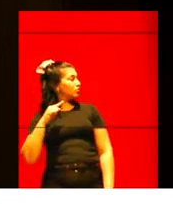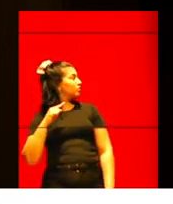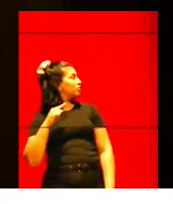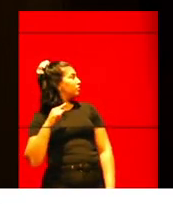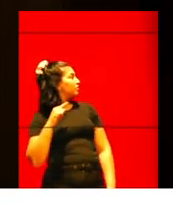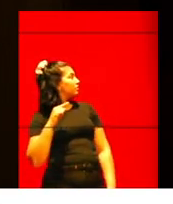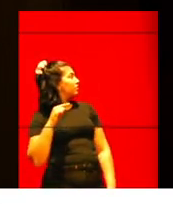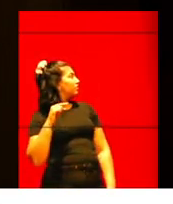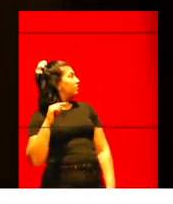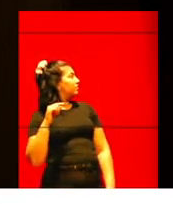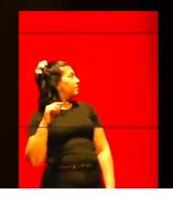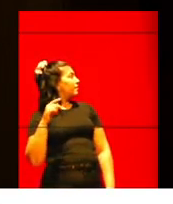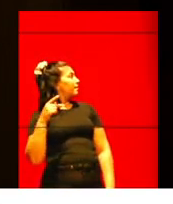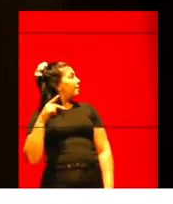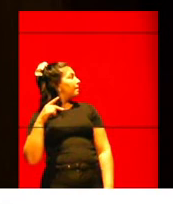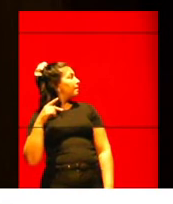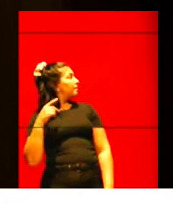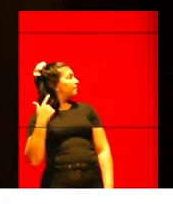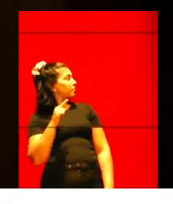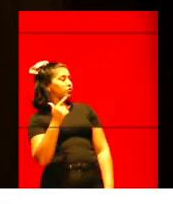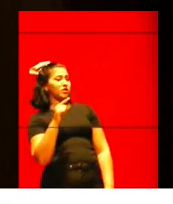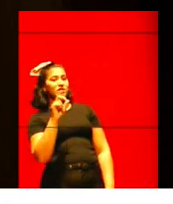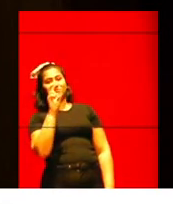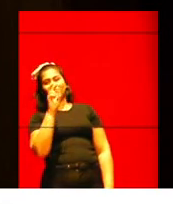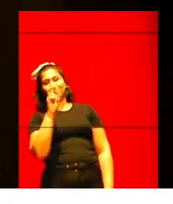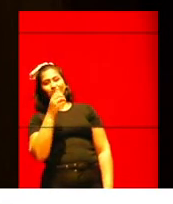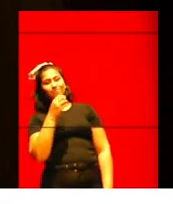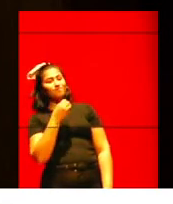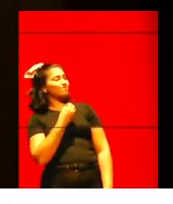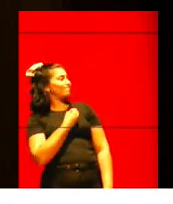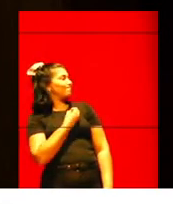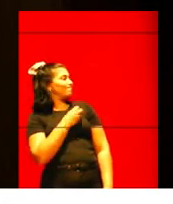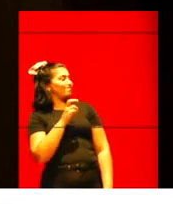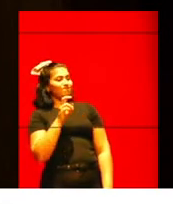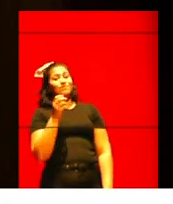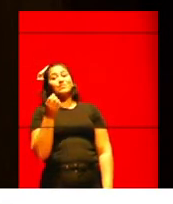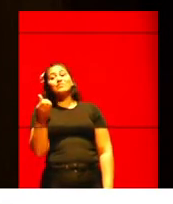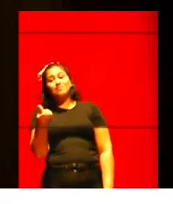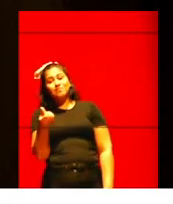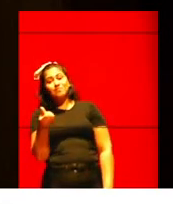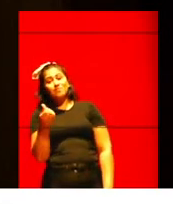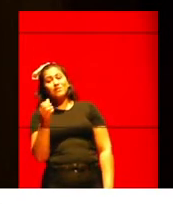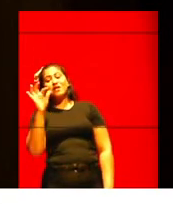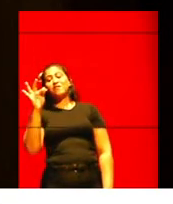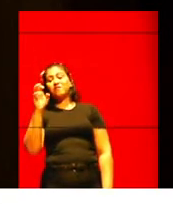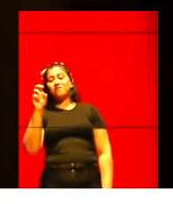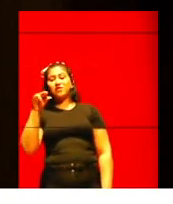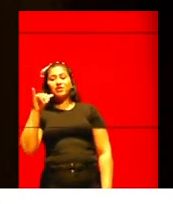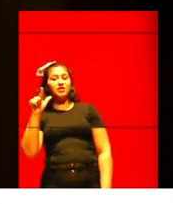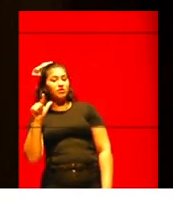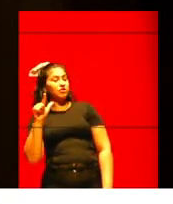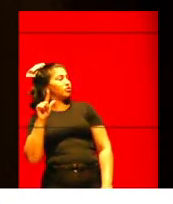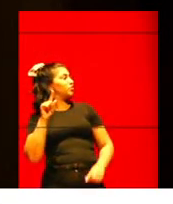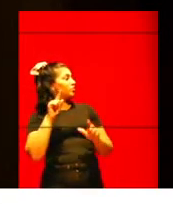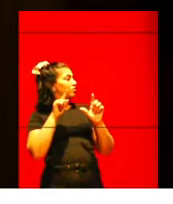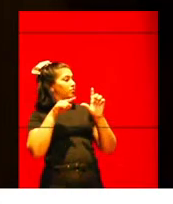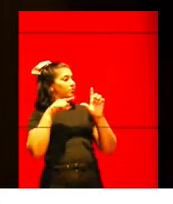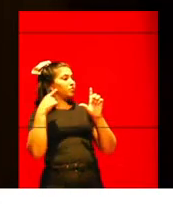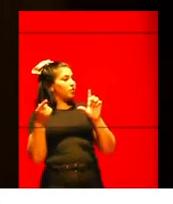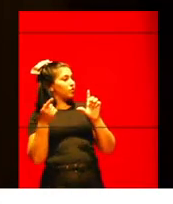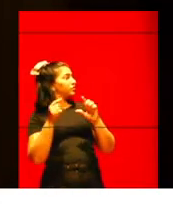Carbono 5? Não tem ramificação, né, pessoal? Carbono 6? Fenil. Bora pro próximo. Vai lá, por favor.